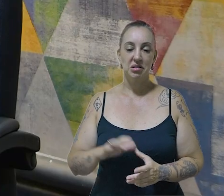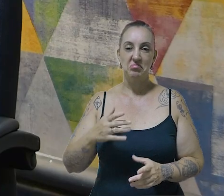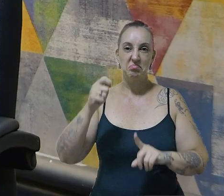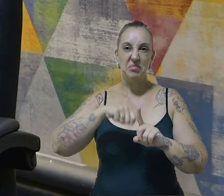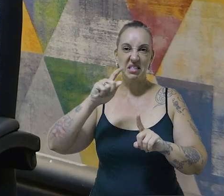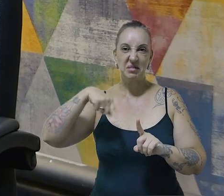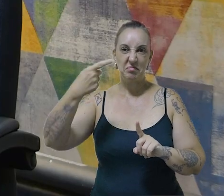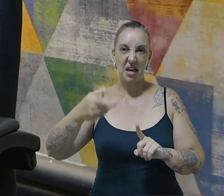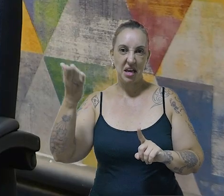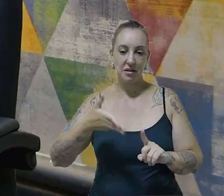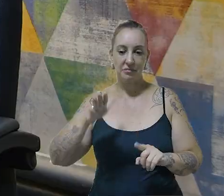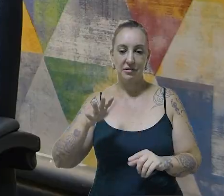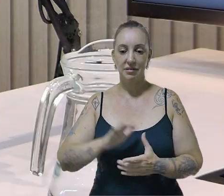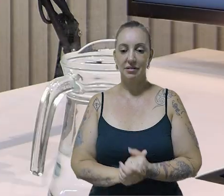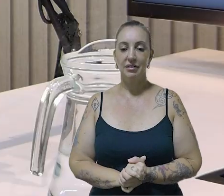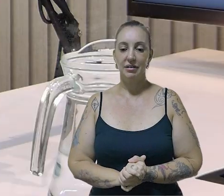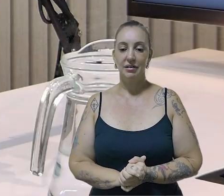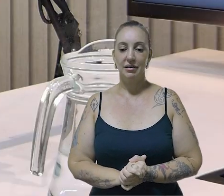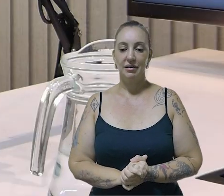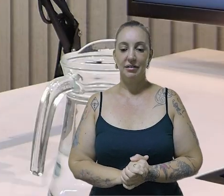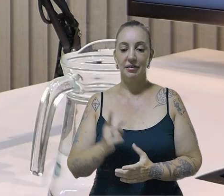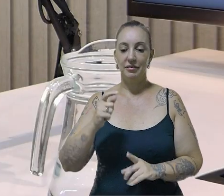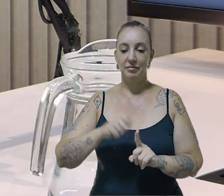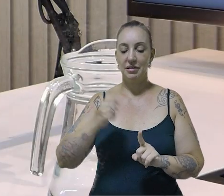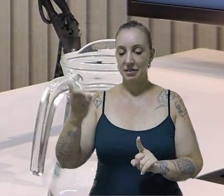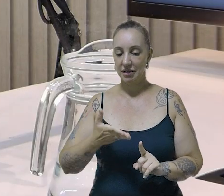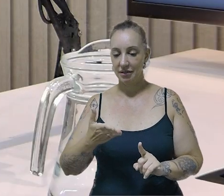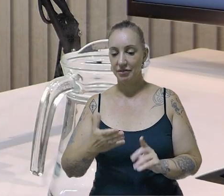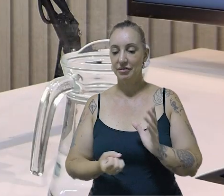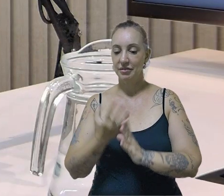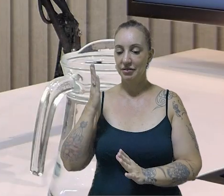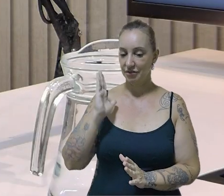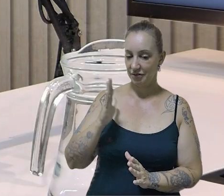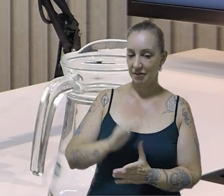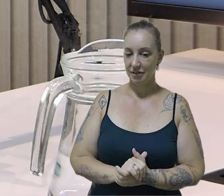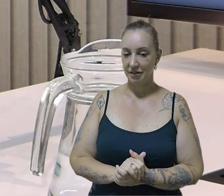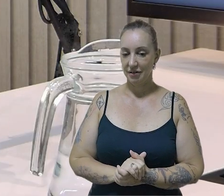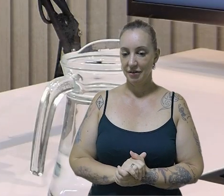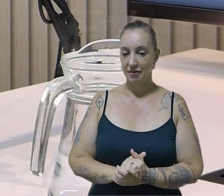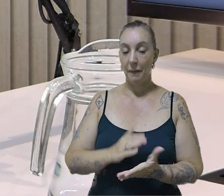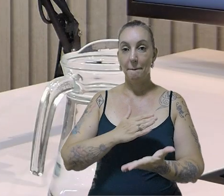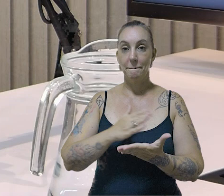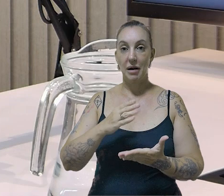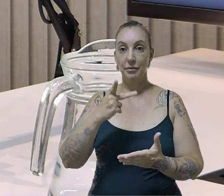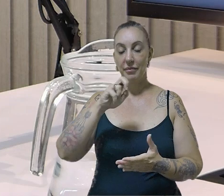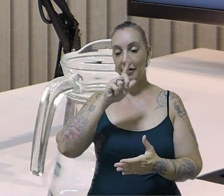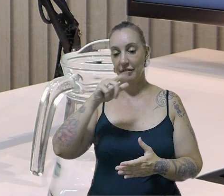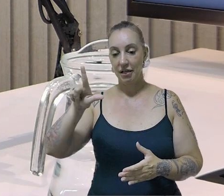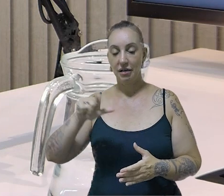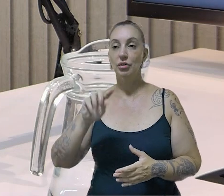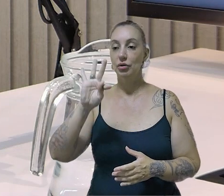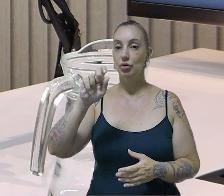mês e meio mais um mês e meio é em um mês e meio eu já terei estreado o parto Pavilhão que vai ficar em cartaz no